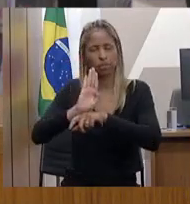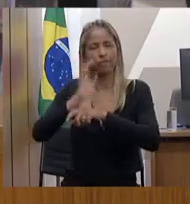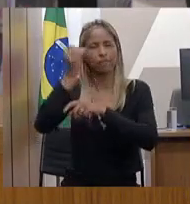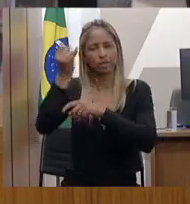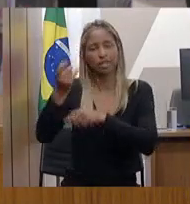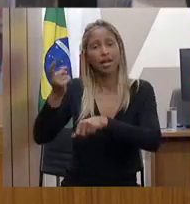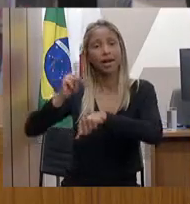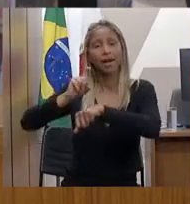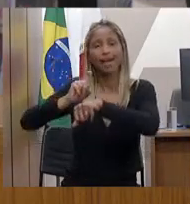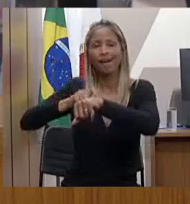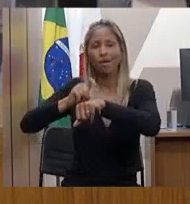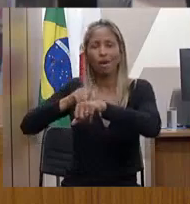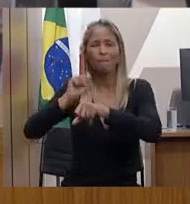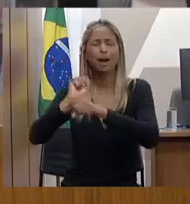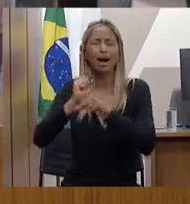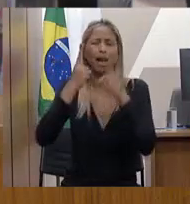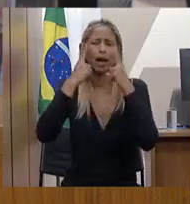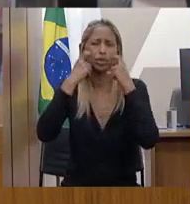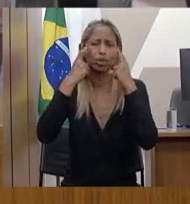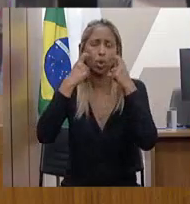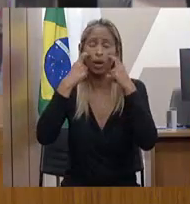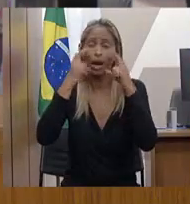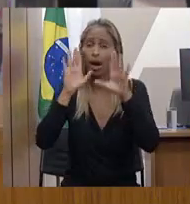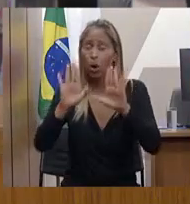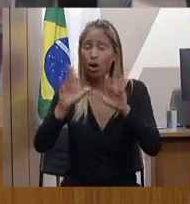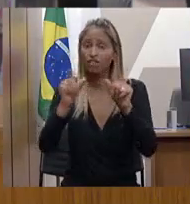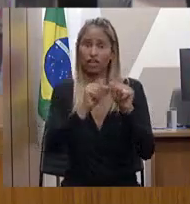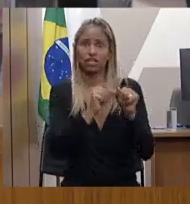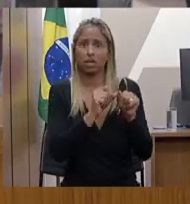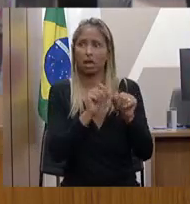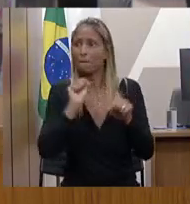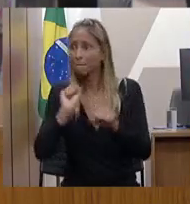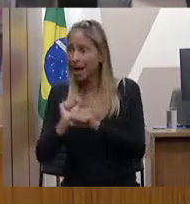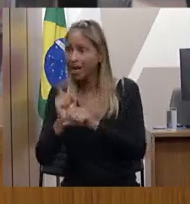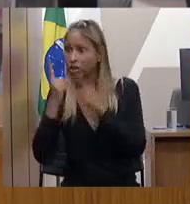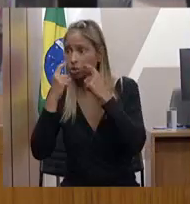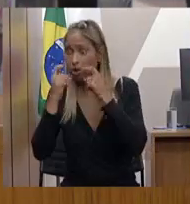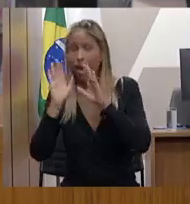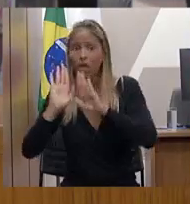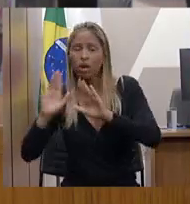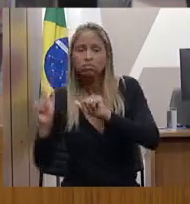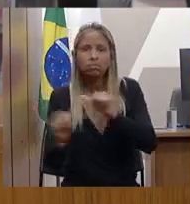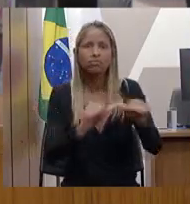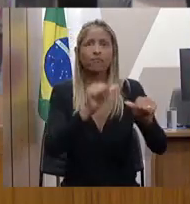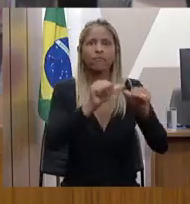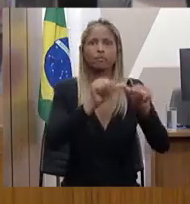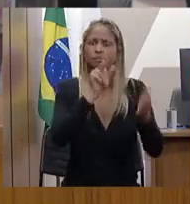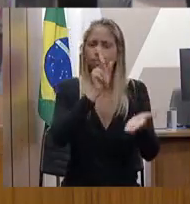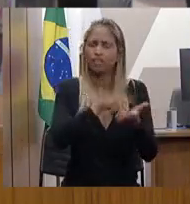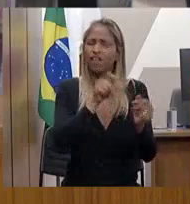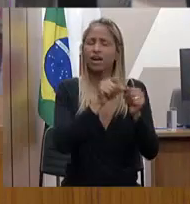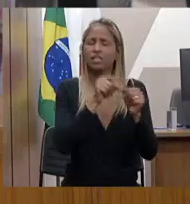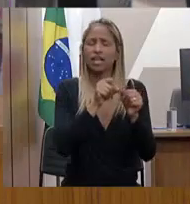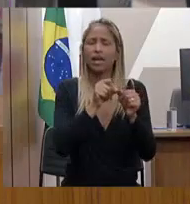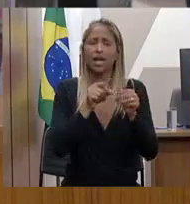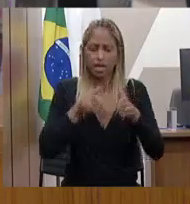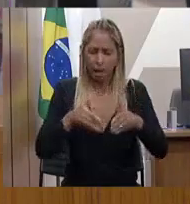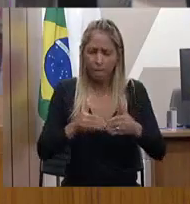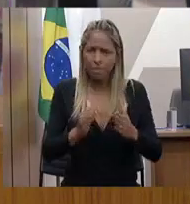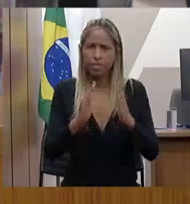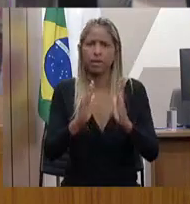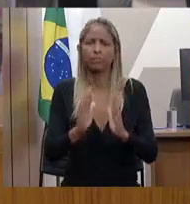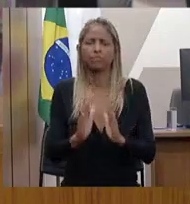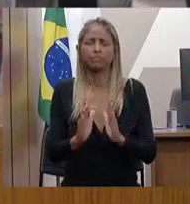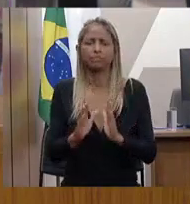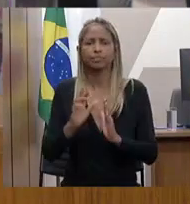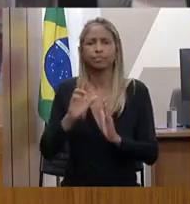era hora da gente parar de chorar e ter ações e nesse espírito aqui o fórum anda caminha não